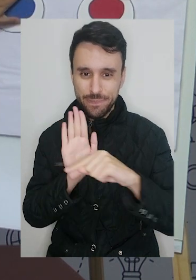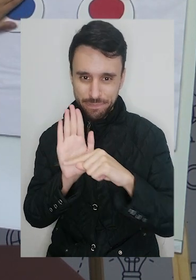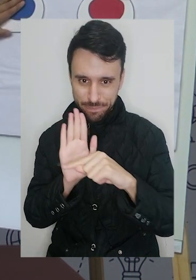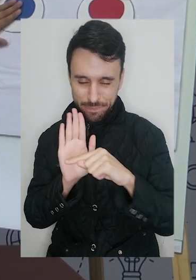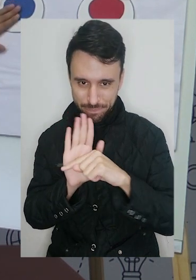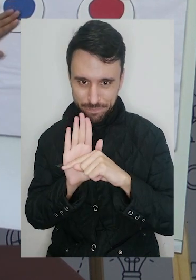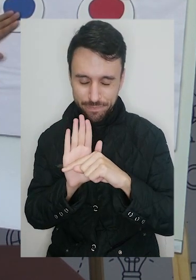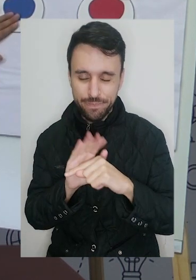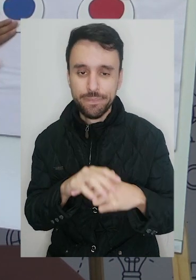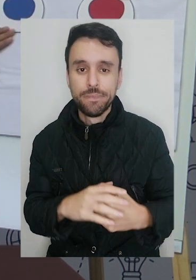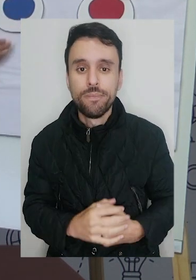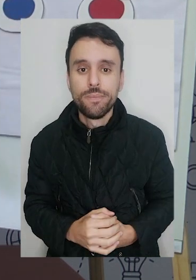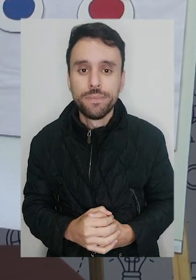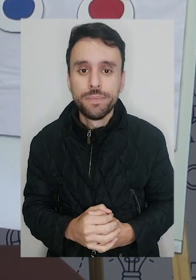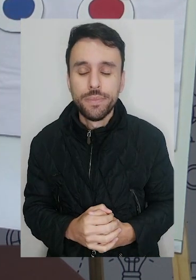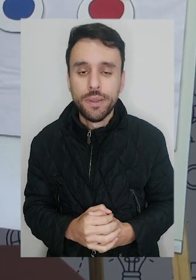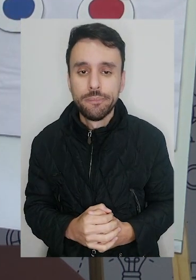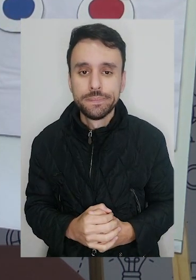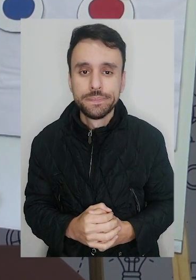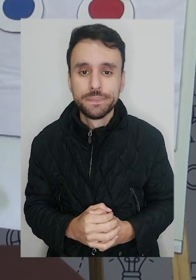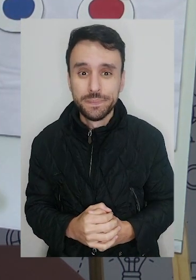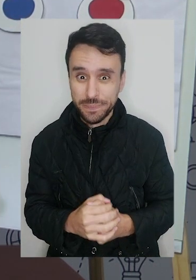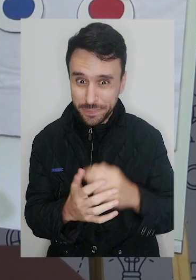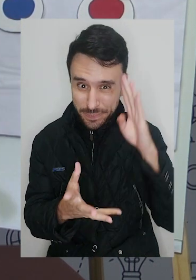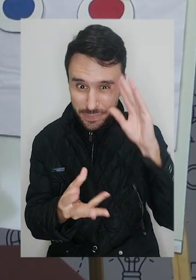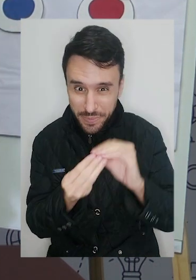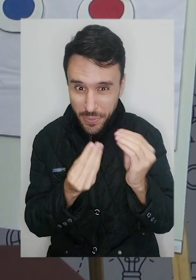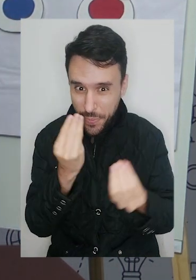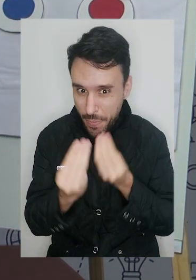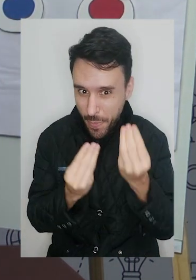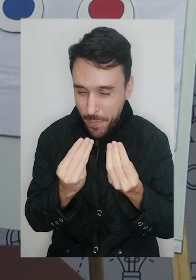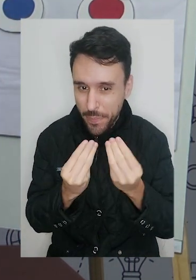está baixa. Ok? Entenderam?